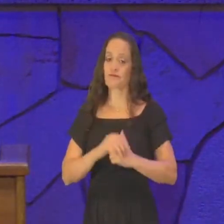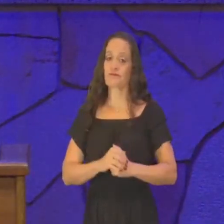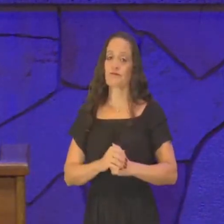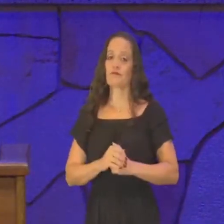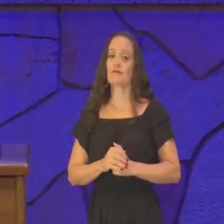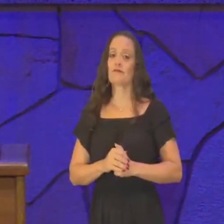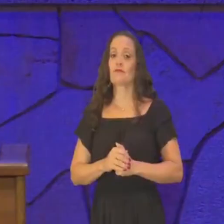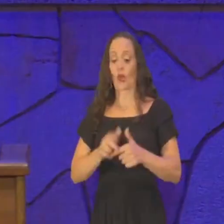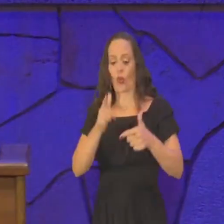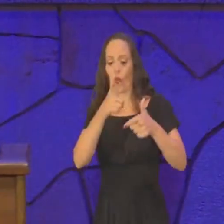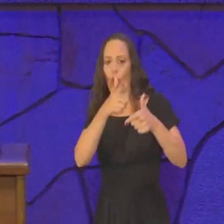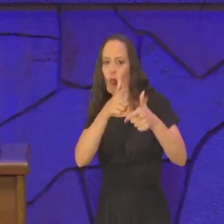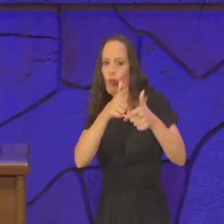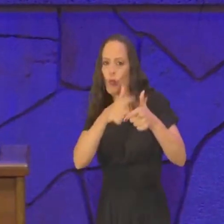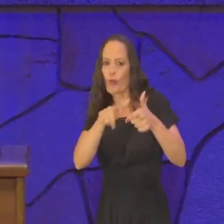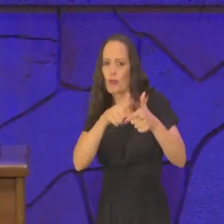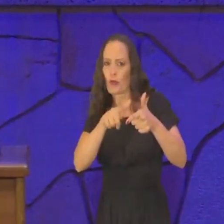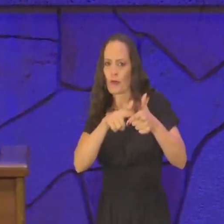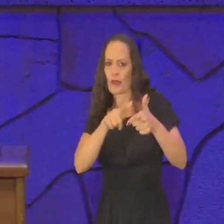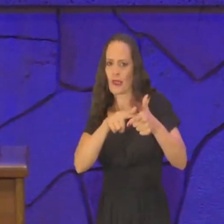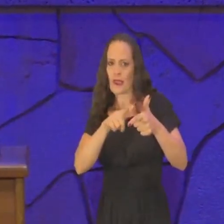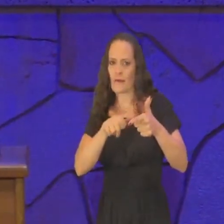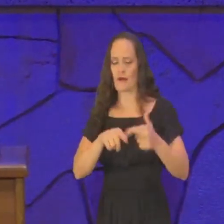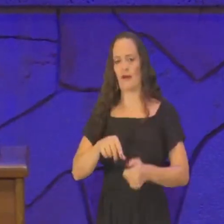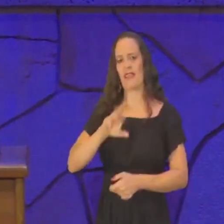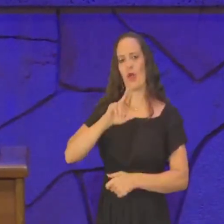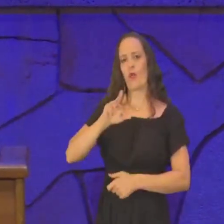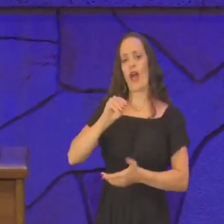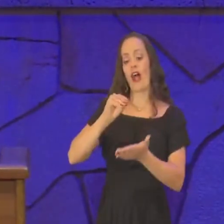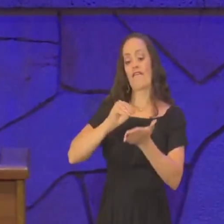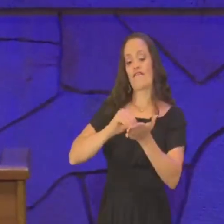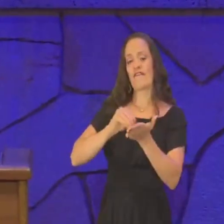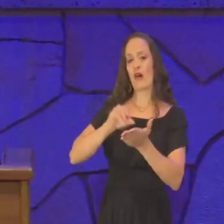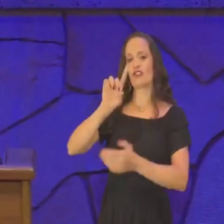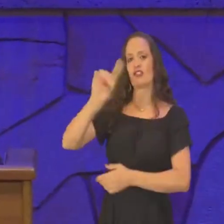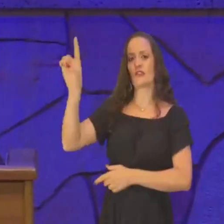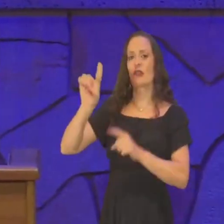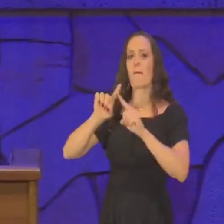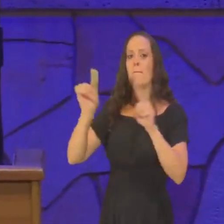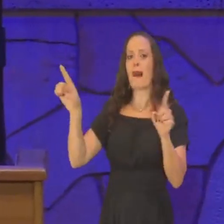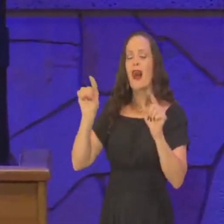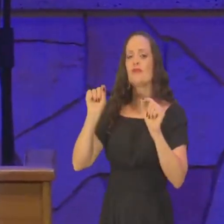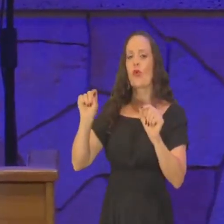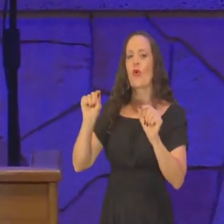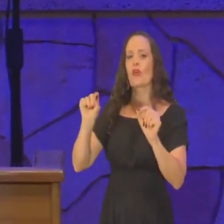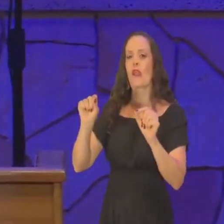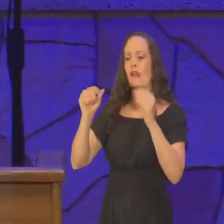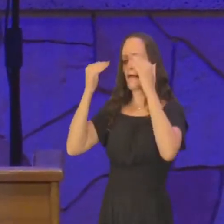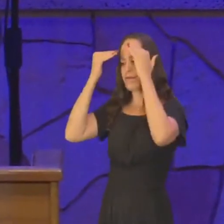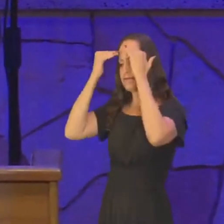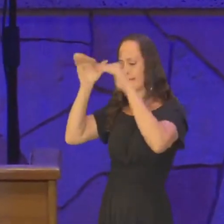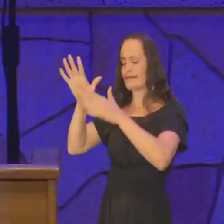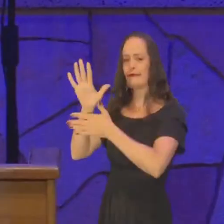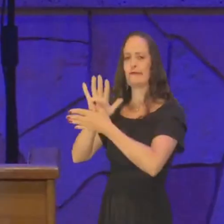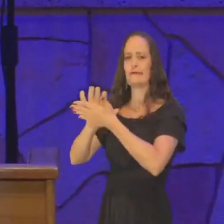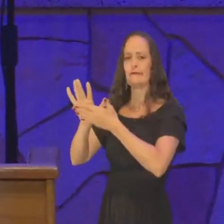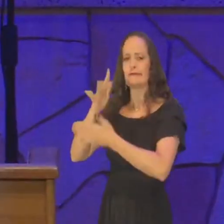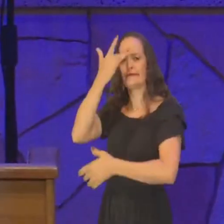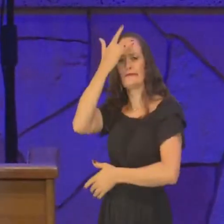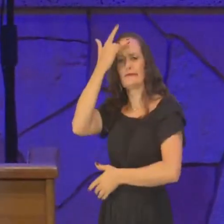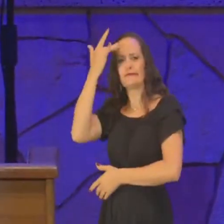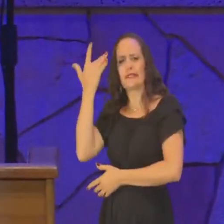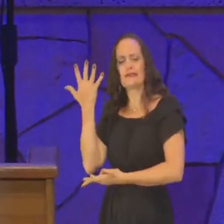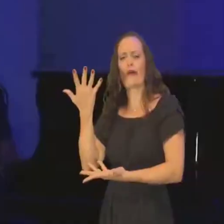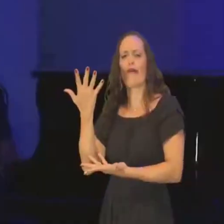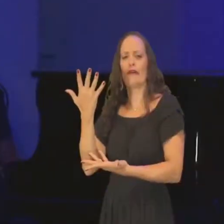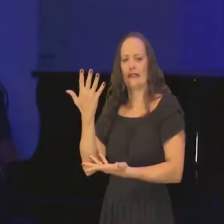que o problema não era simplesmente a ausência de Deus, mas a negligência humana. Eles sabiam